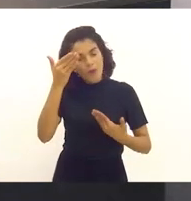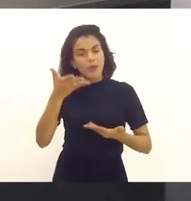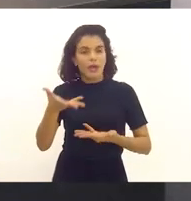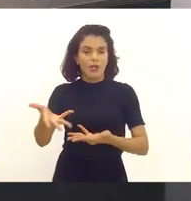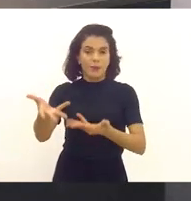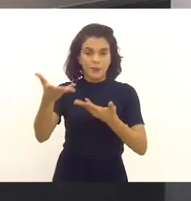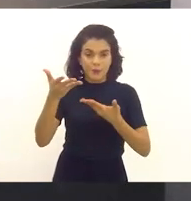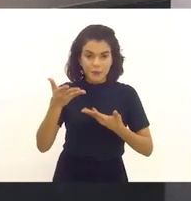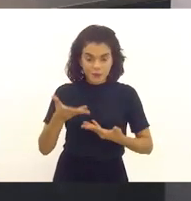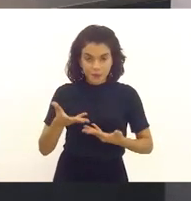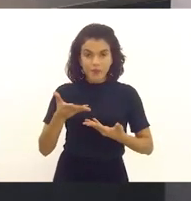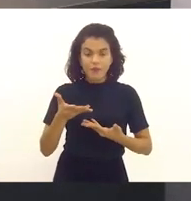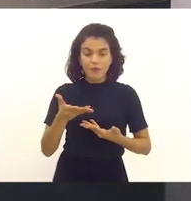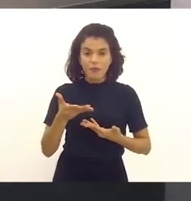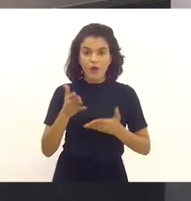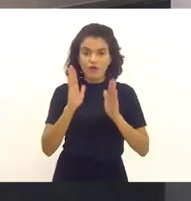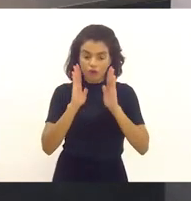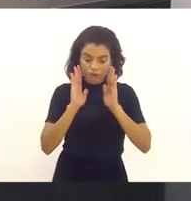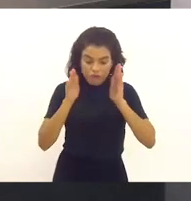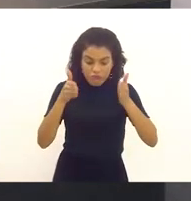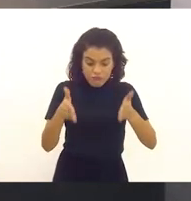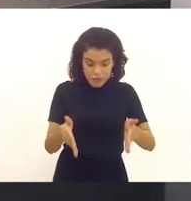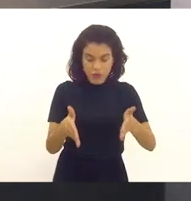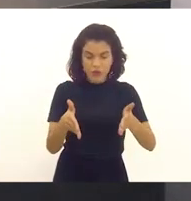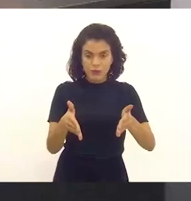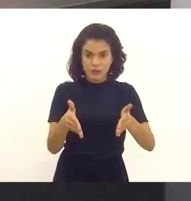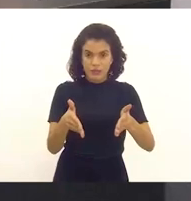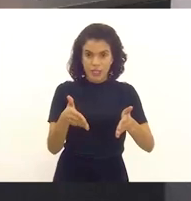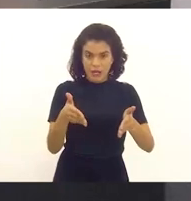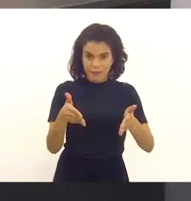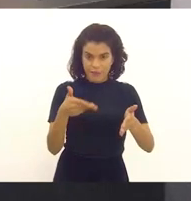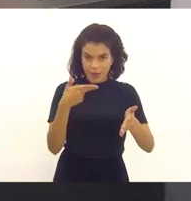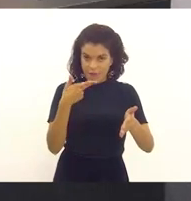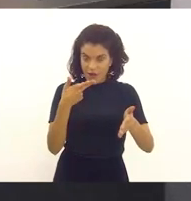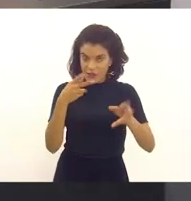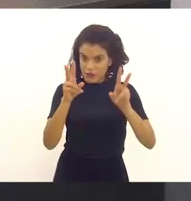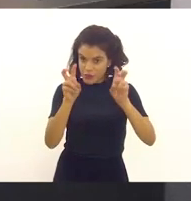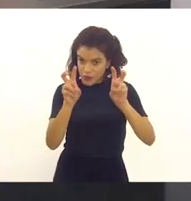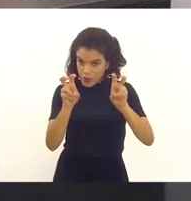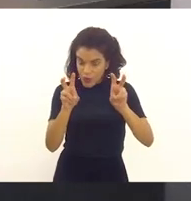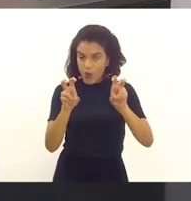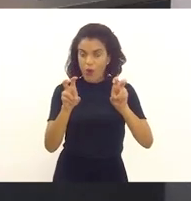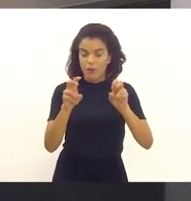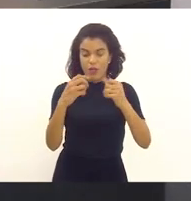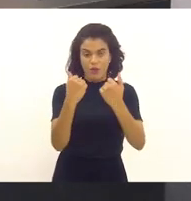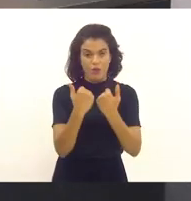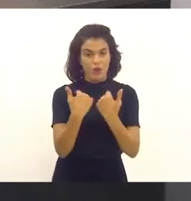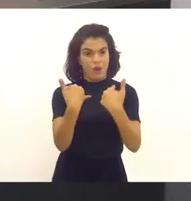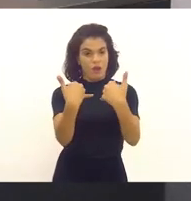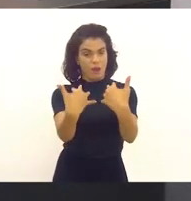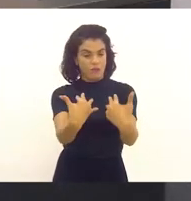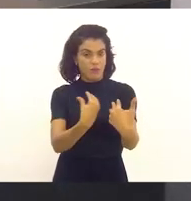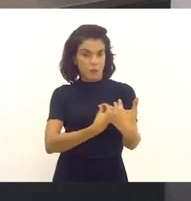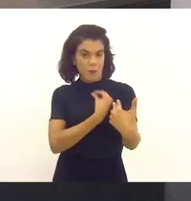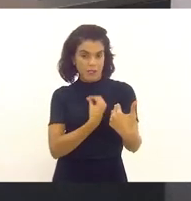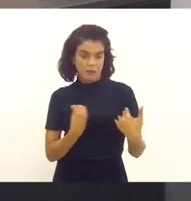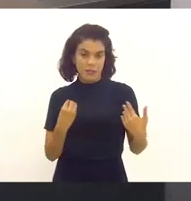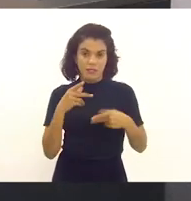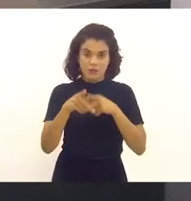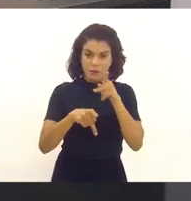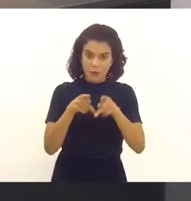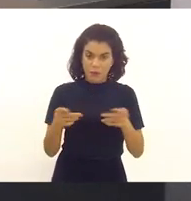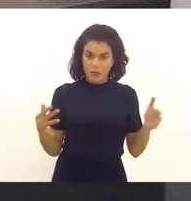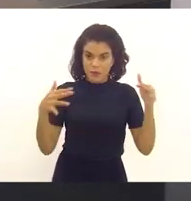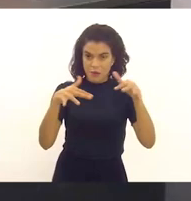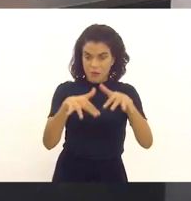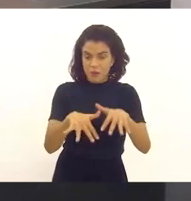convite vou me ater a ao tema da audiência pública né que é o